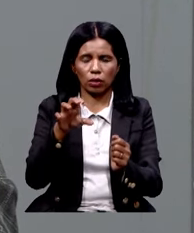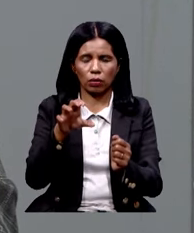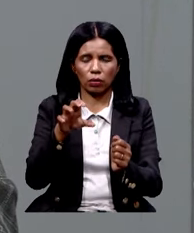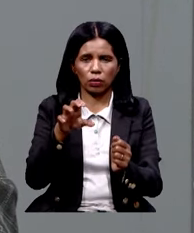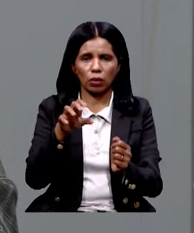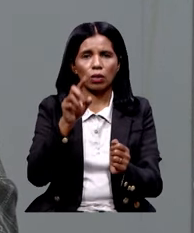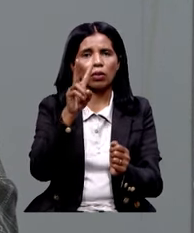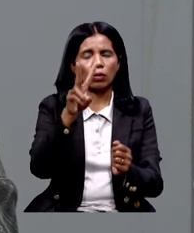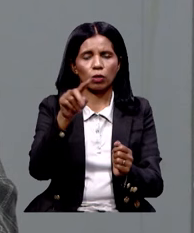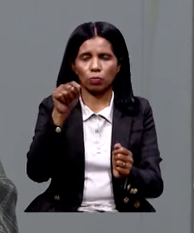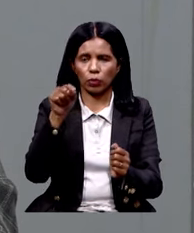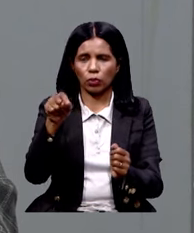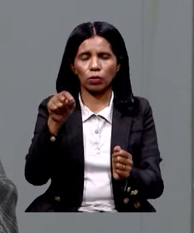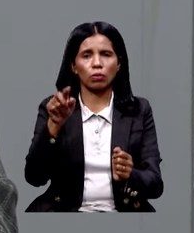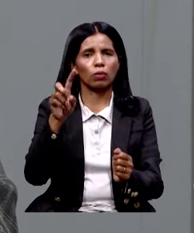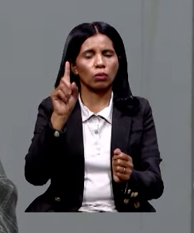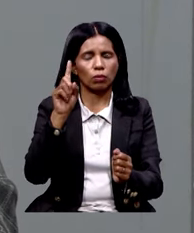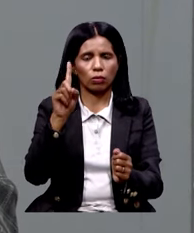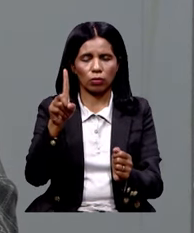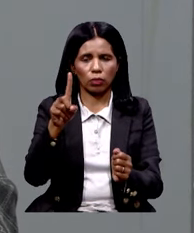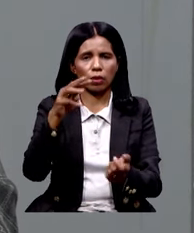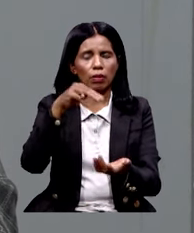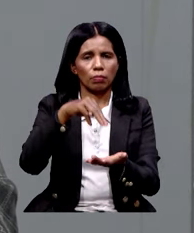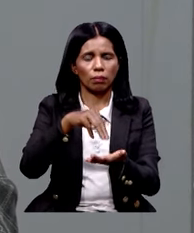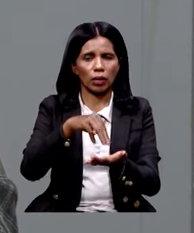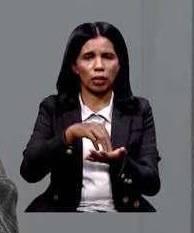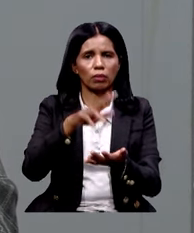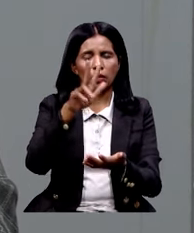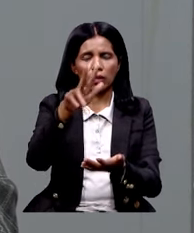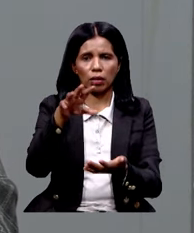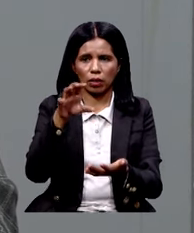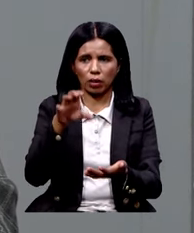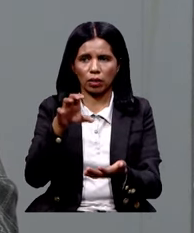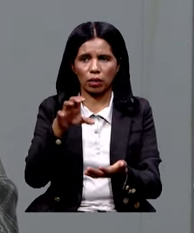302.1 composto husi 1.300.000